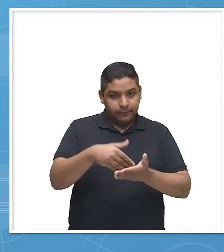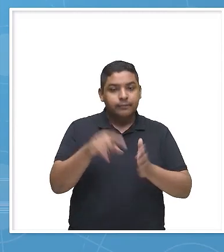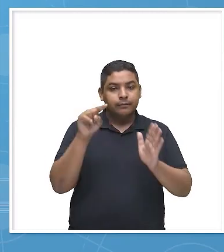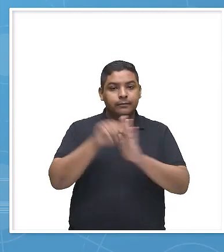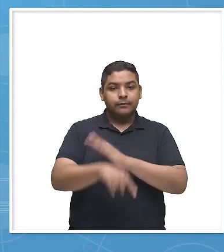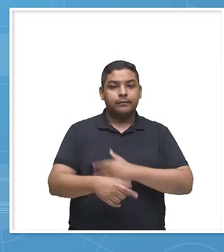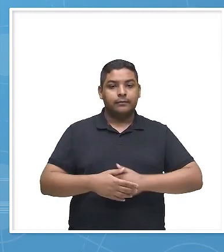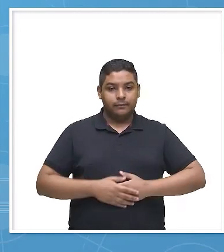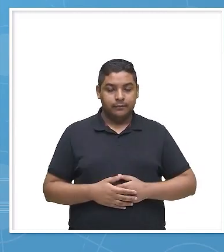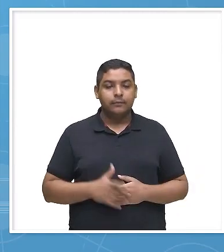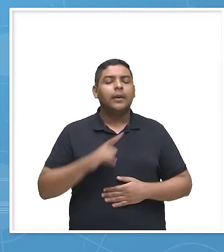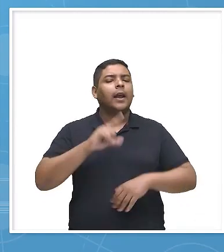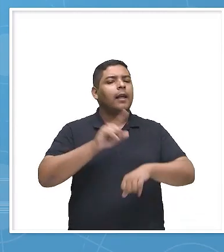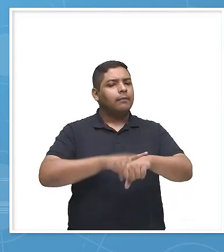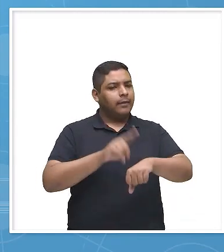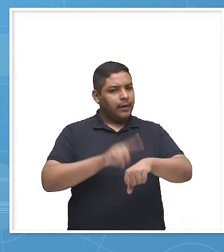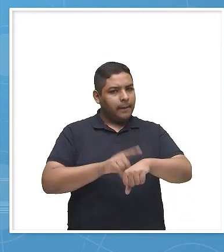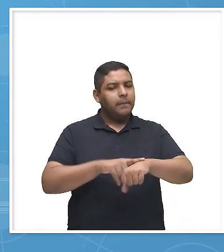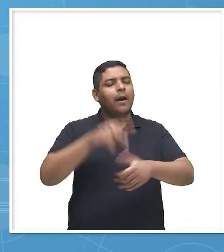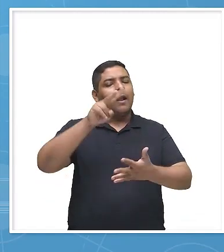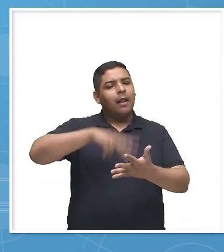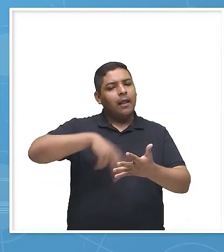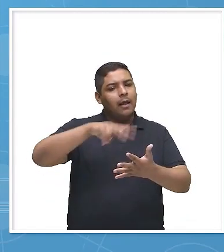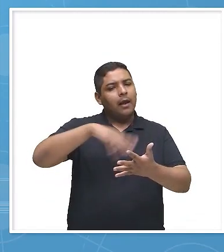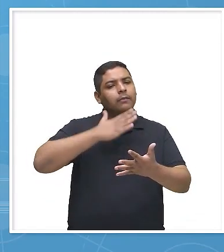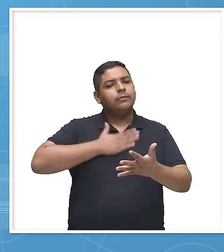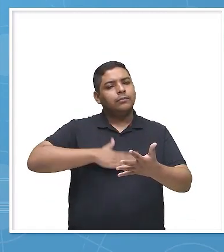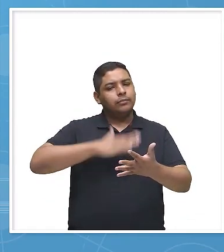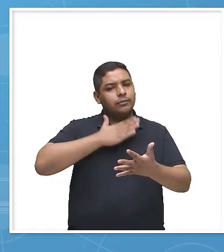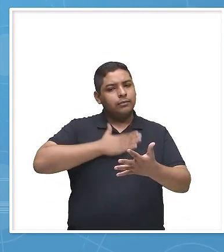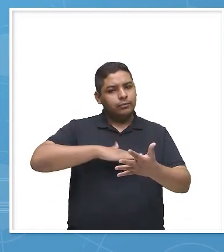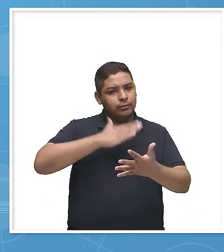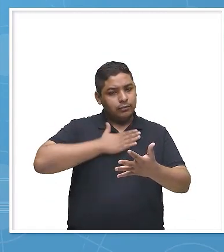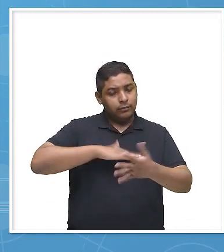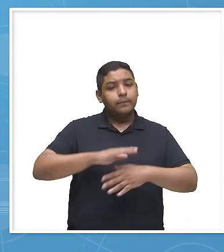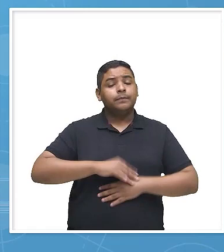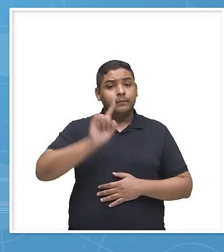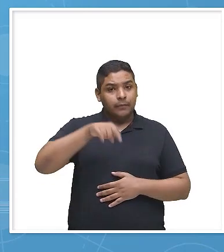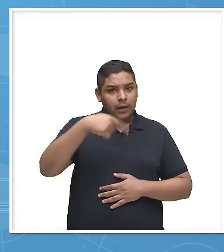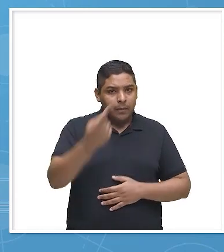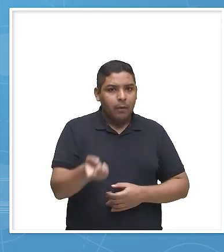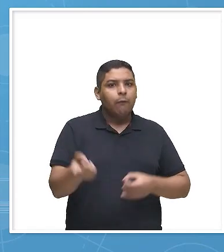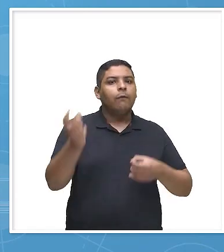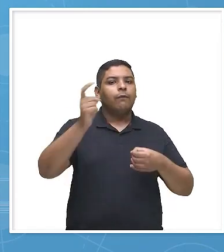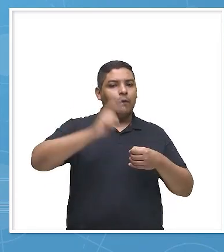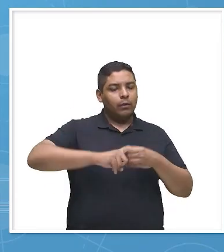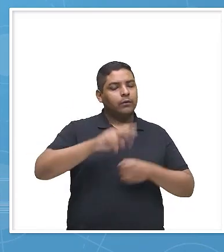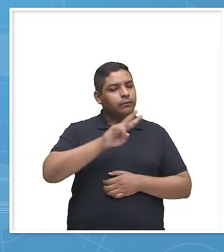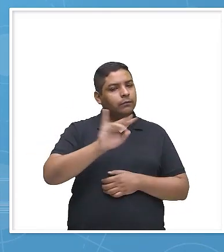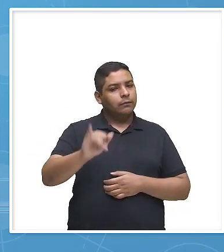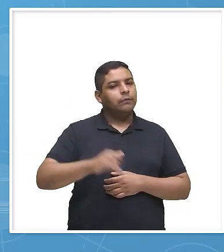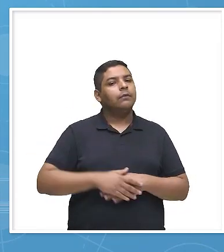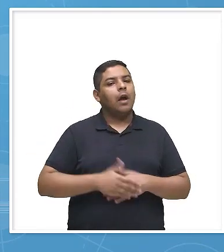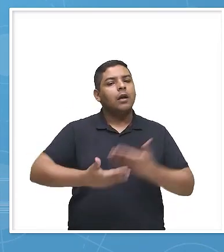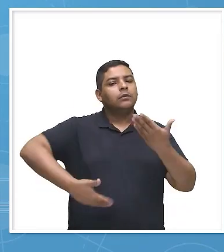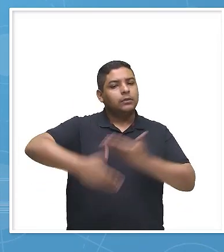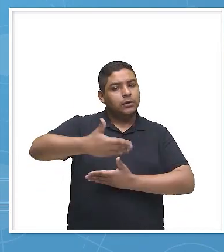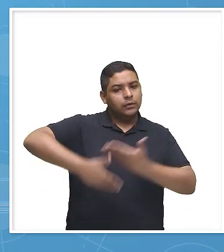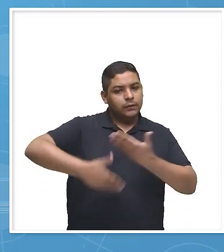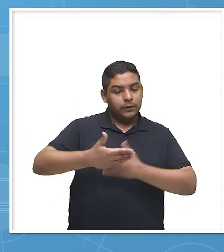dar um tempinho para vocês lerem devagar, paulatinamente. E daqui a pouco a gente vai voltar com o momento de